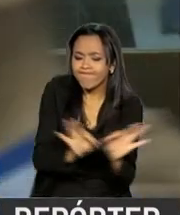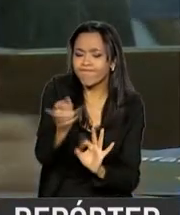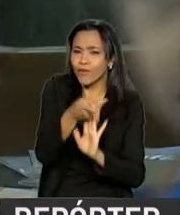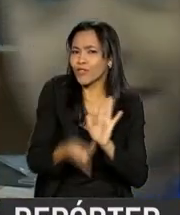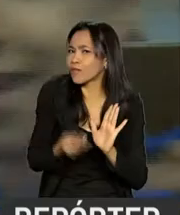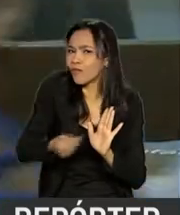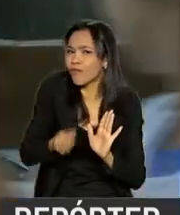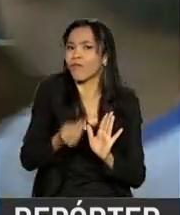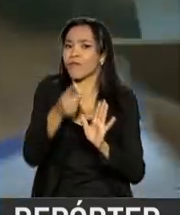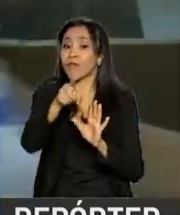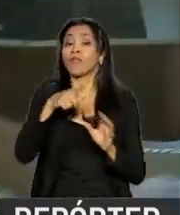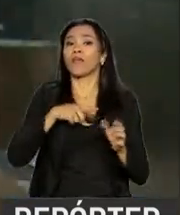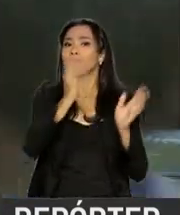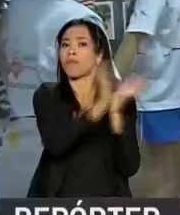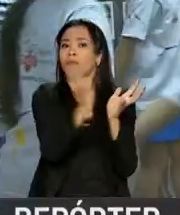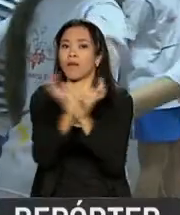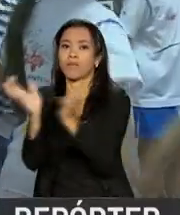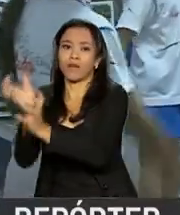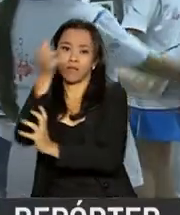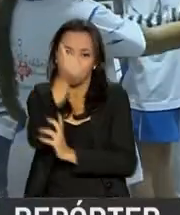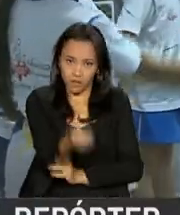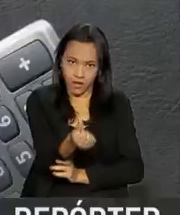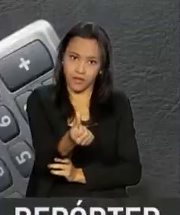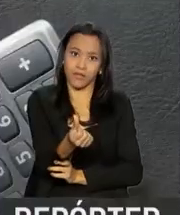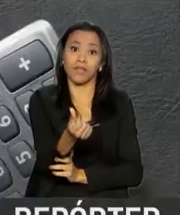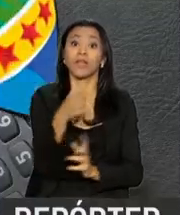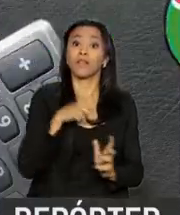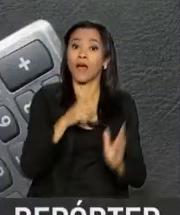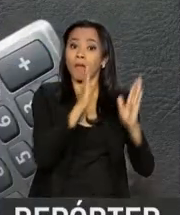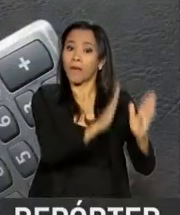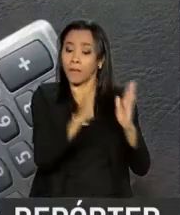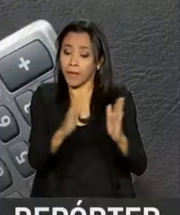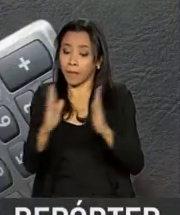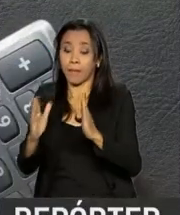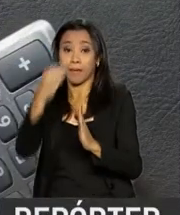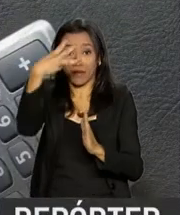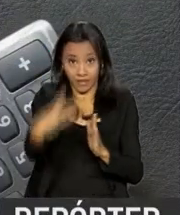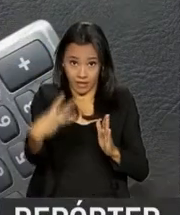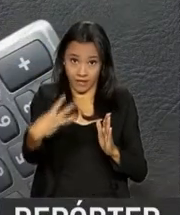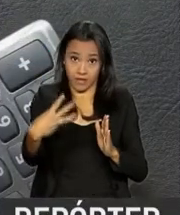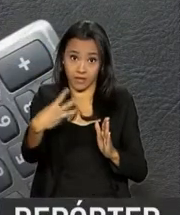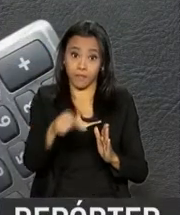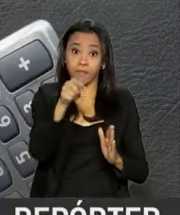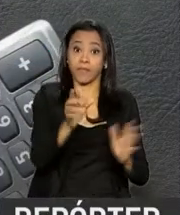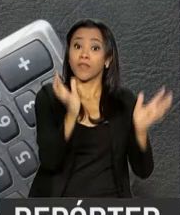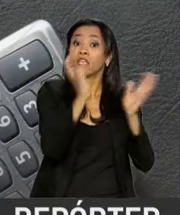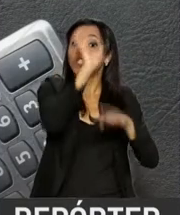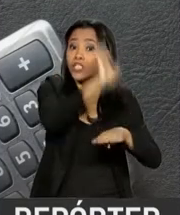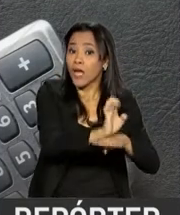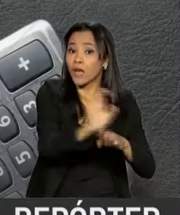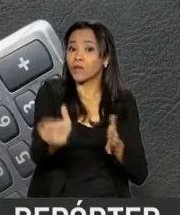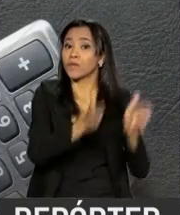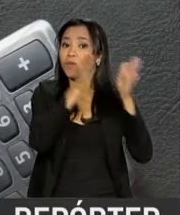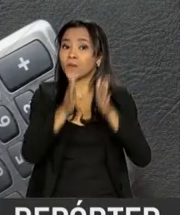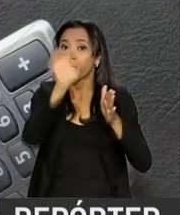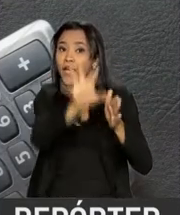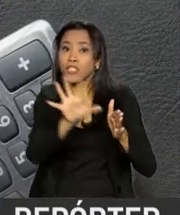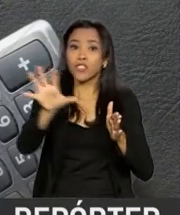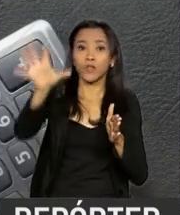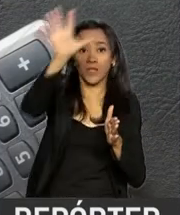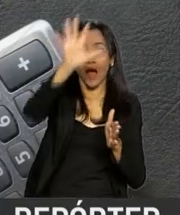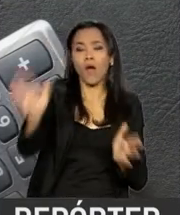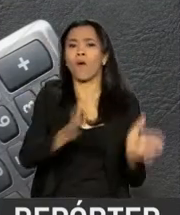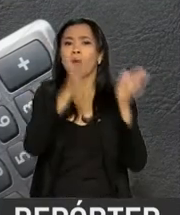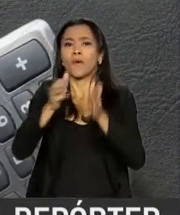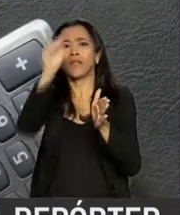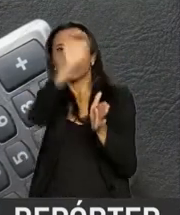concurso tem seis categorias e está dividido em três etapas a estadual regional e à etapa